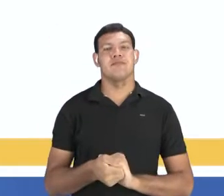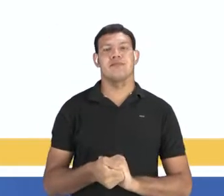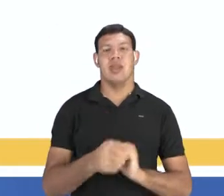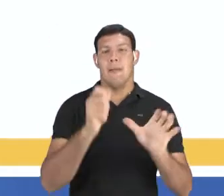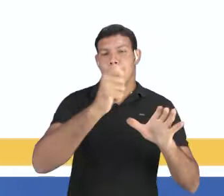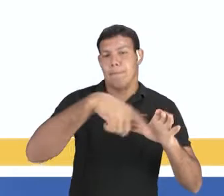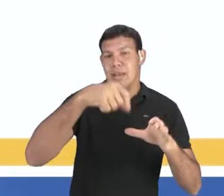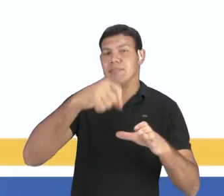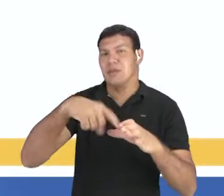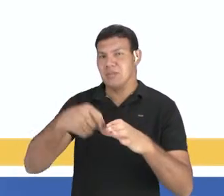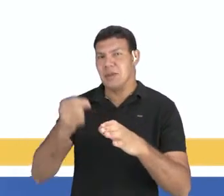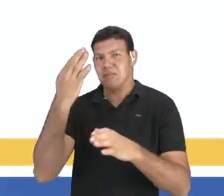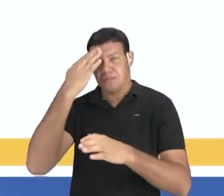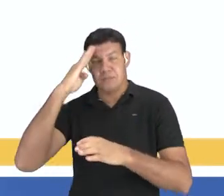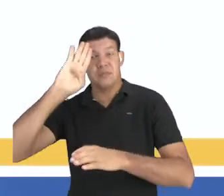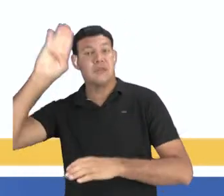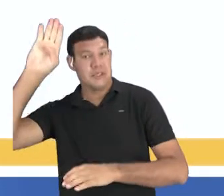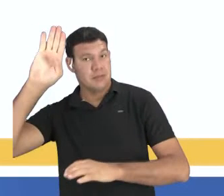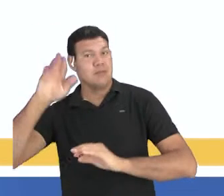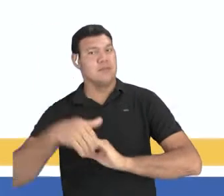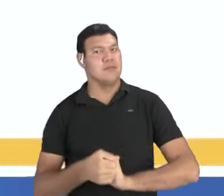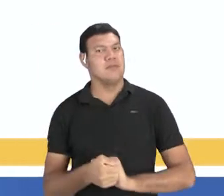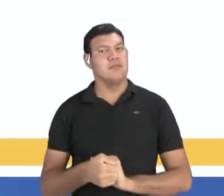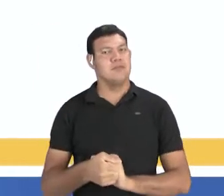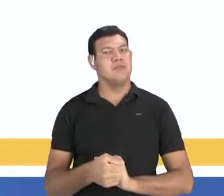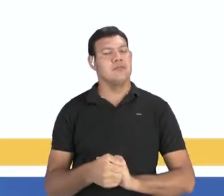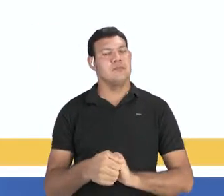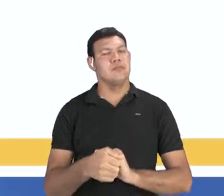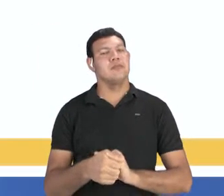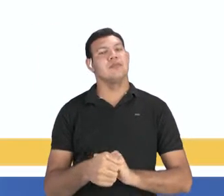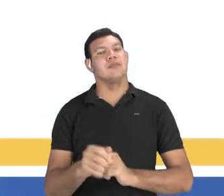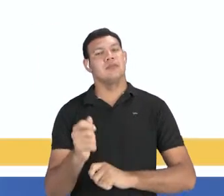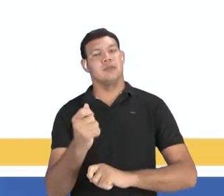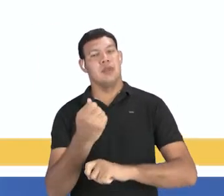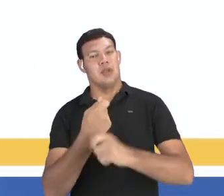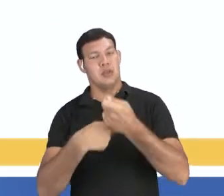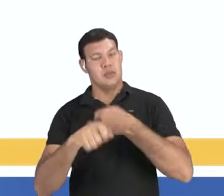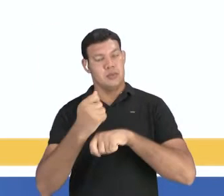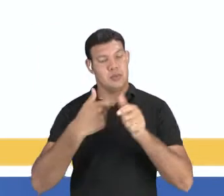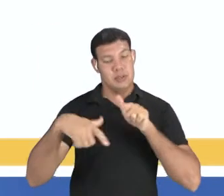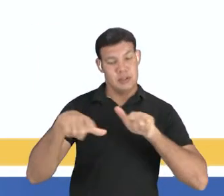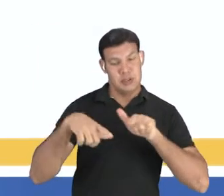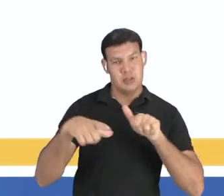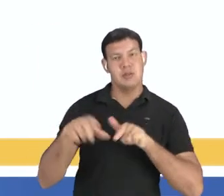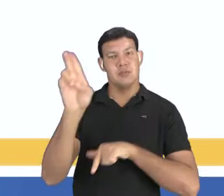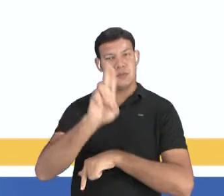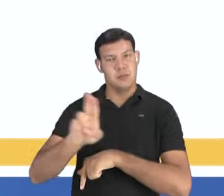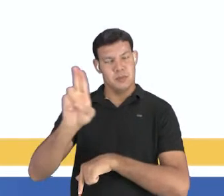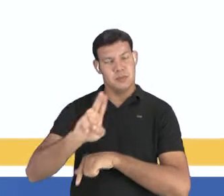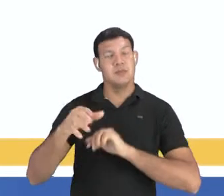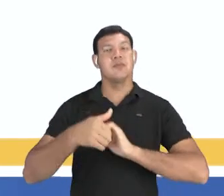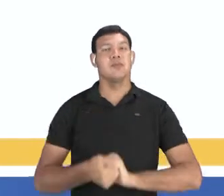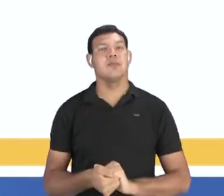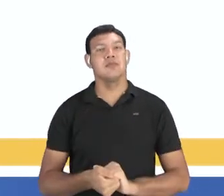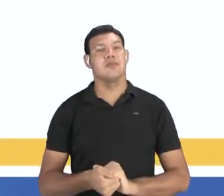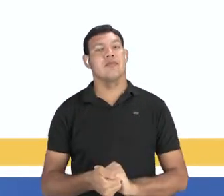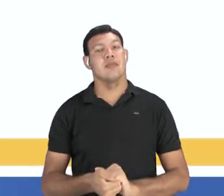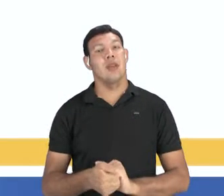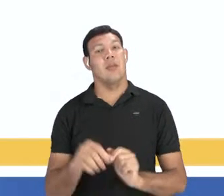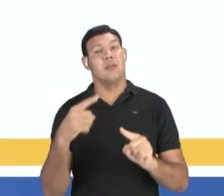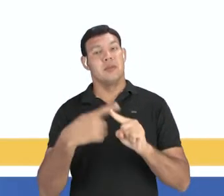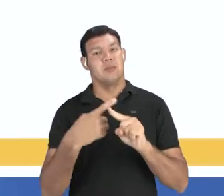feudo a de subsistência né sendo que parte da produção era destinada ao sustento dos Senhores